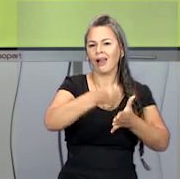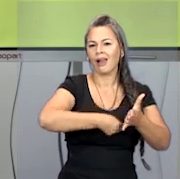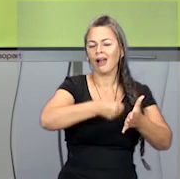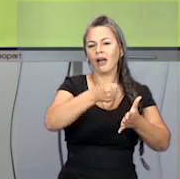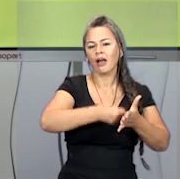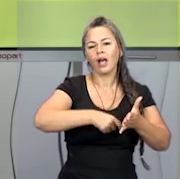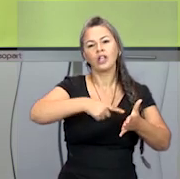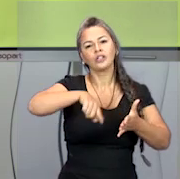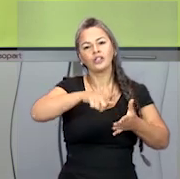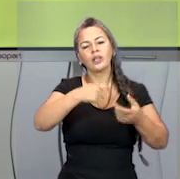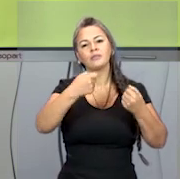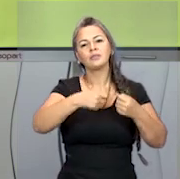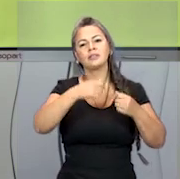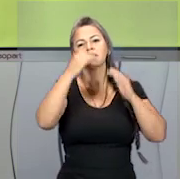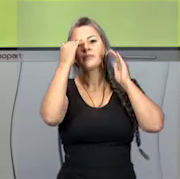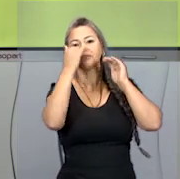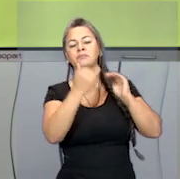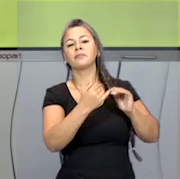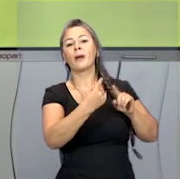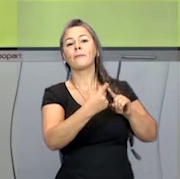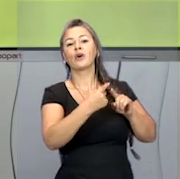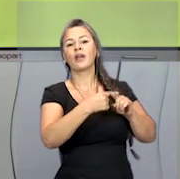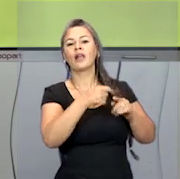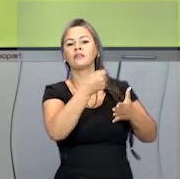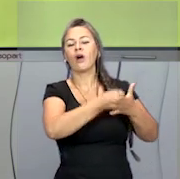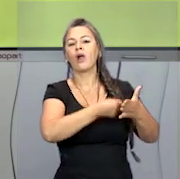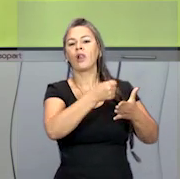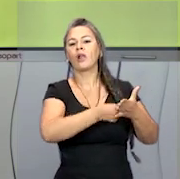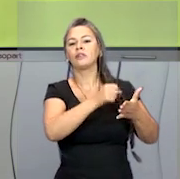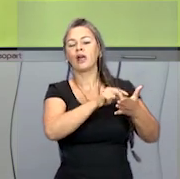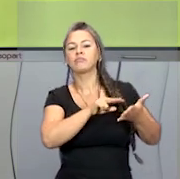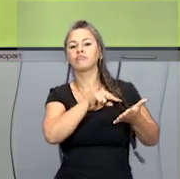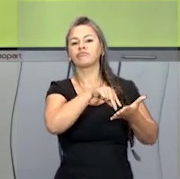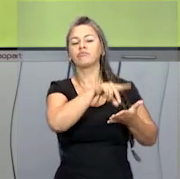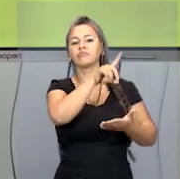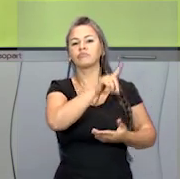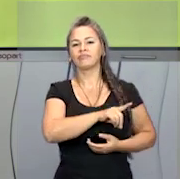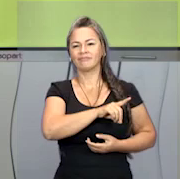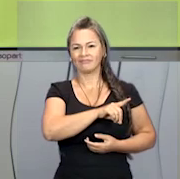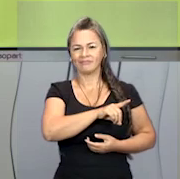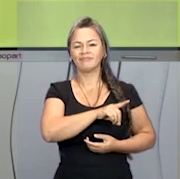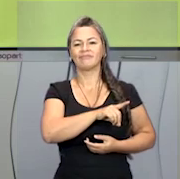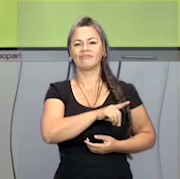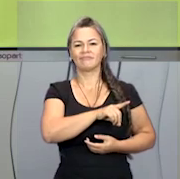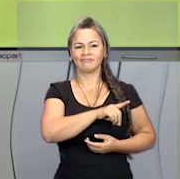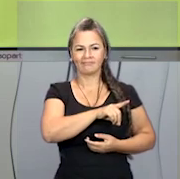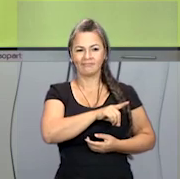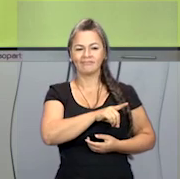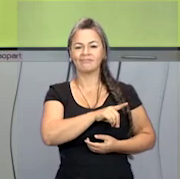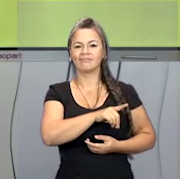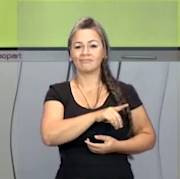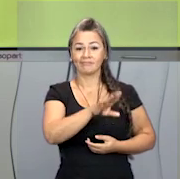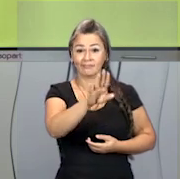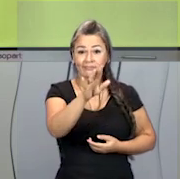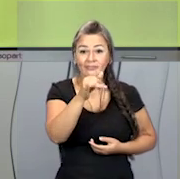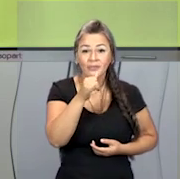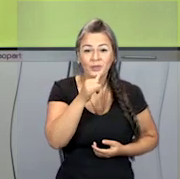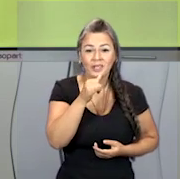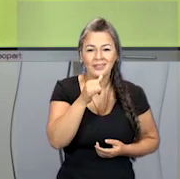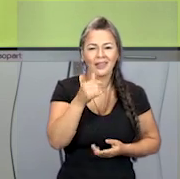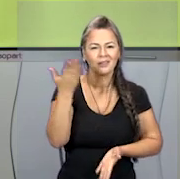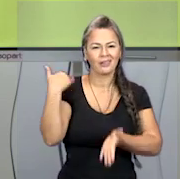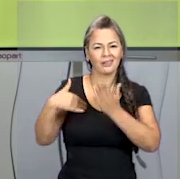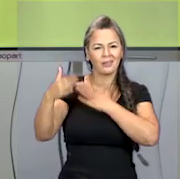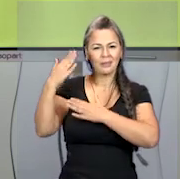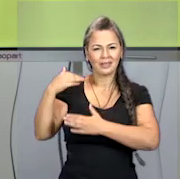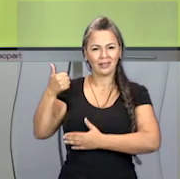chegaram. A escravidão, não somente indígena, mas da população negra, que, além de privar a